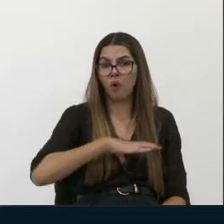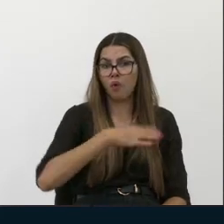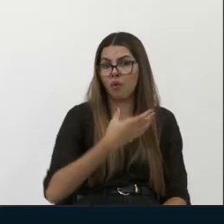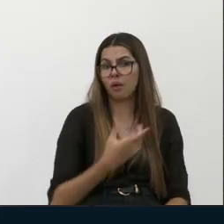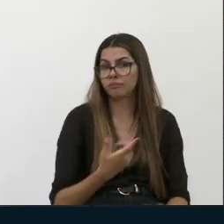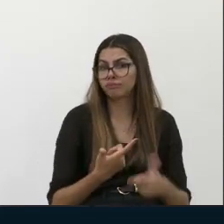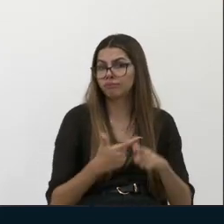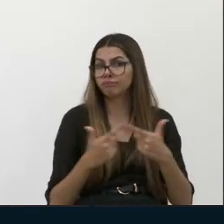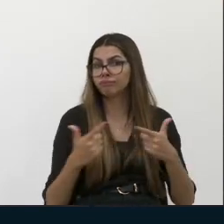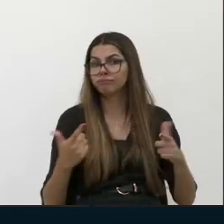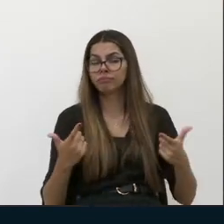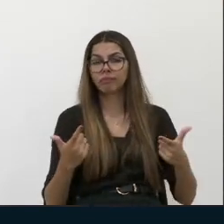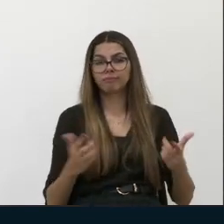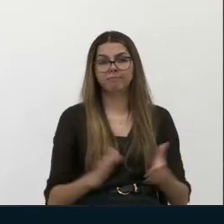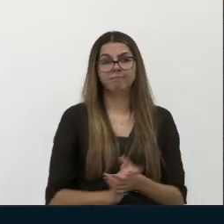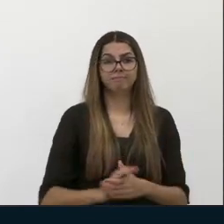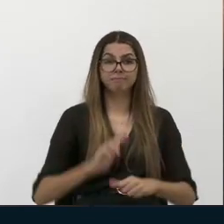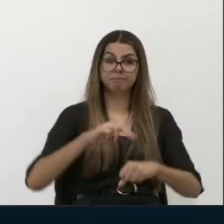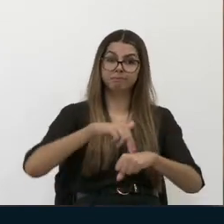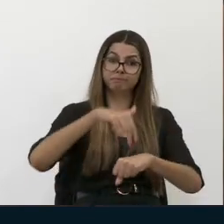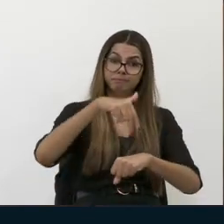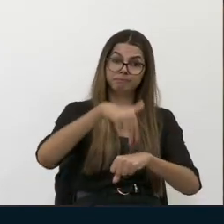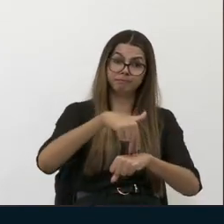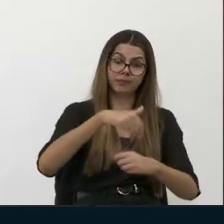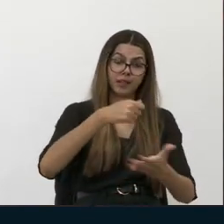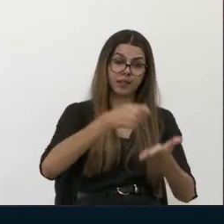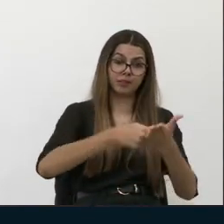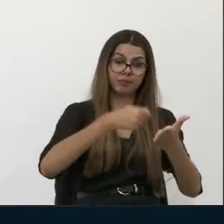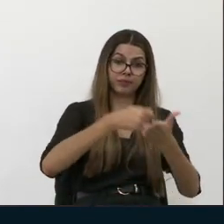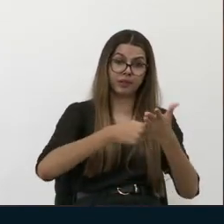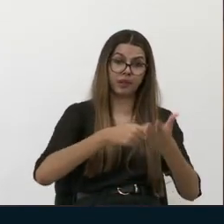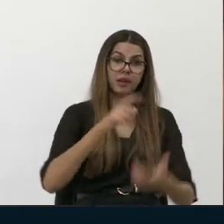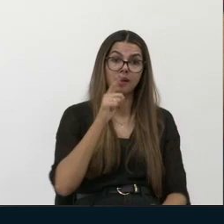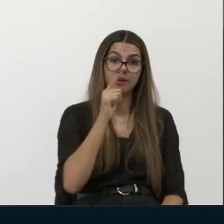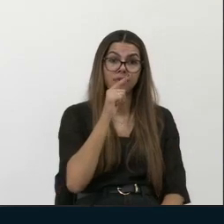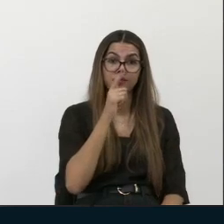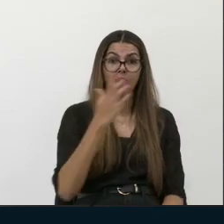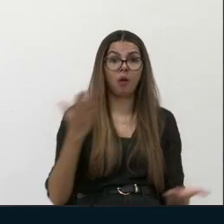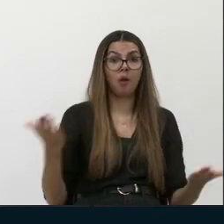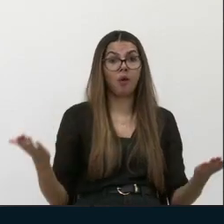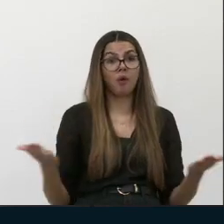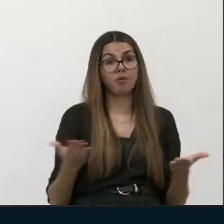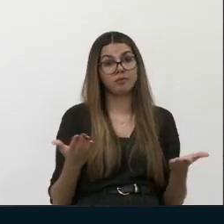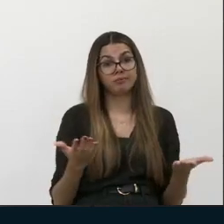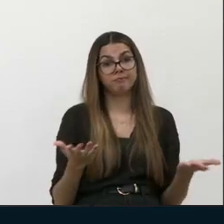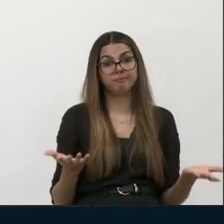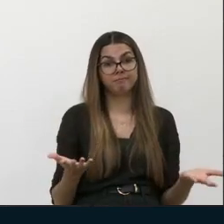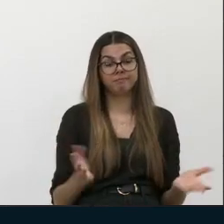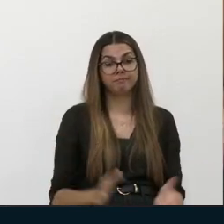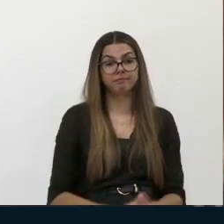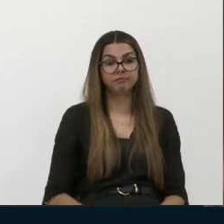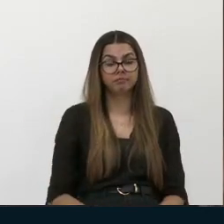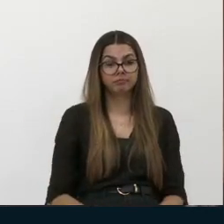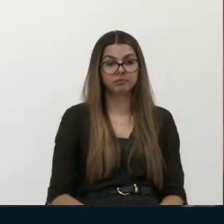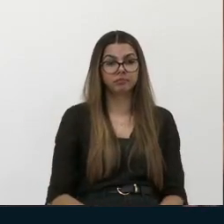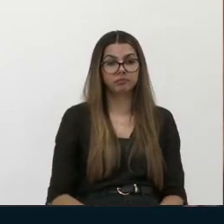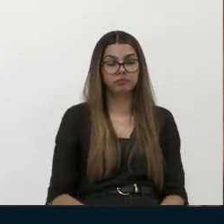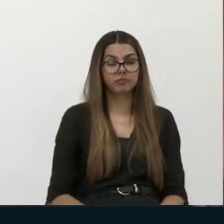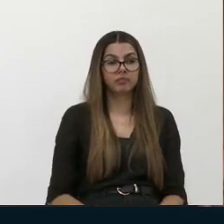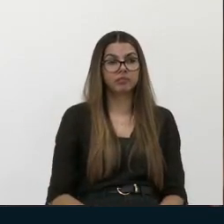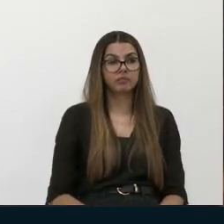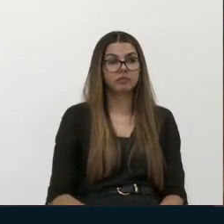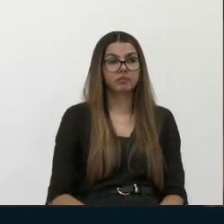hoje apareceram ex-covardes para falar, para defender a Sabesp hoje. Né? E, para deixar